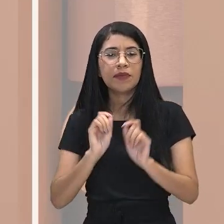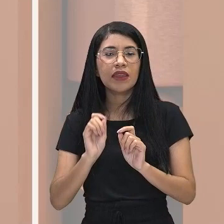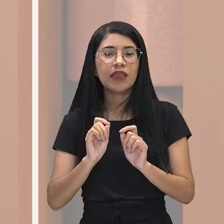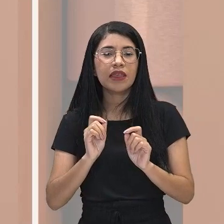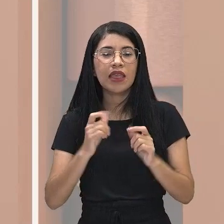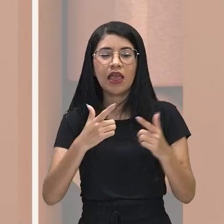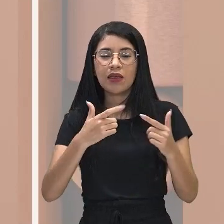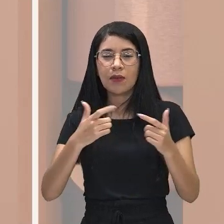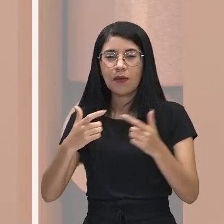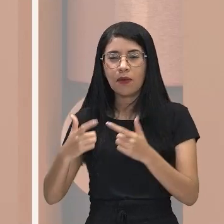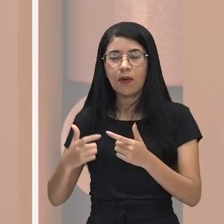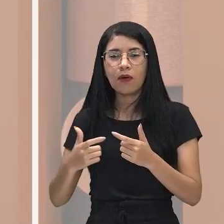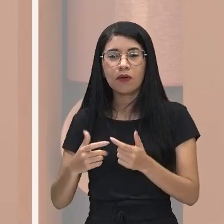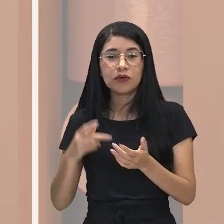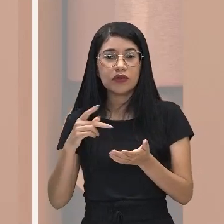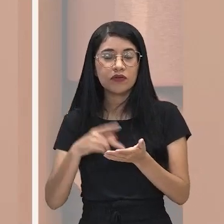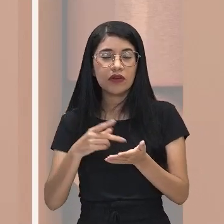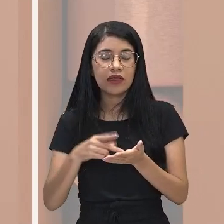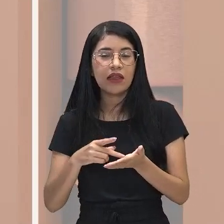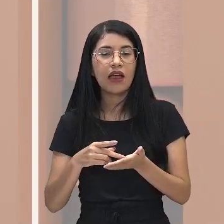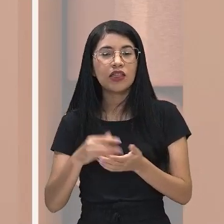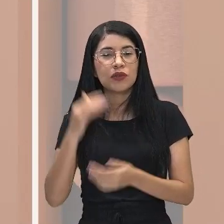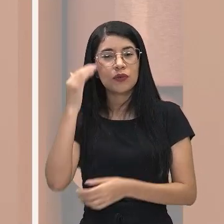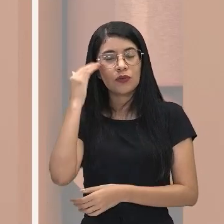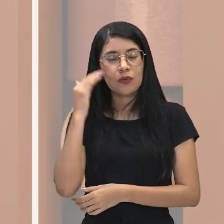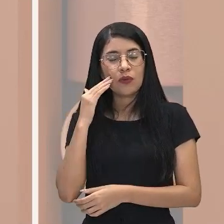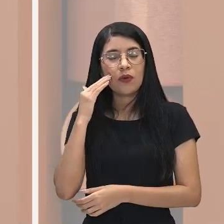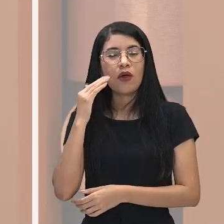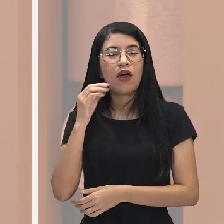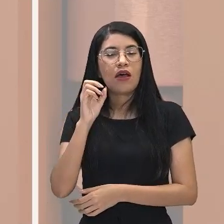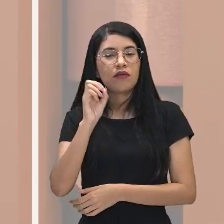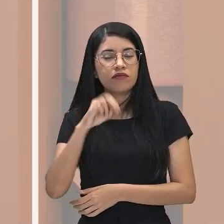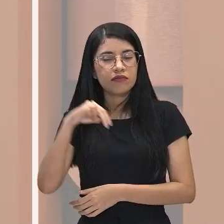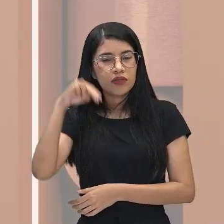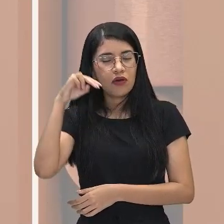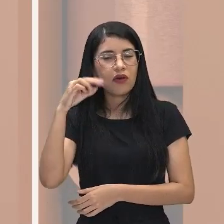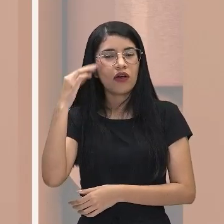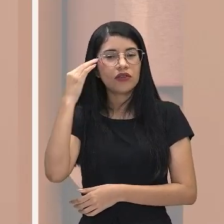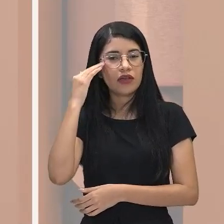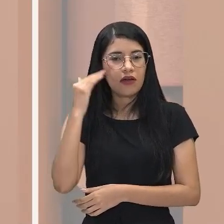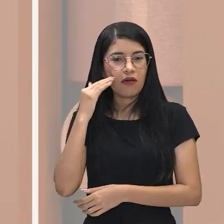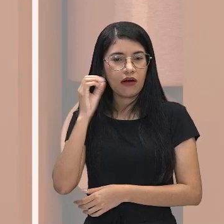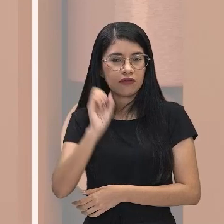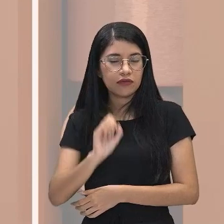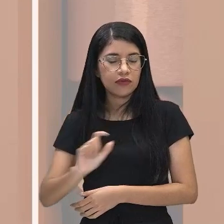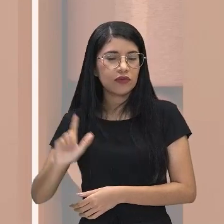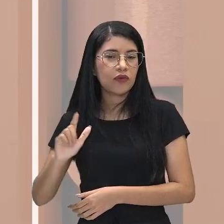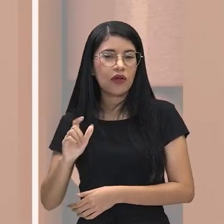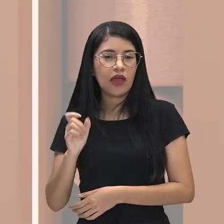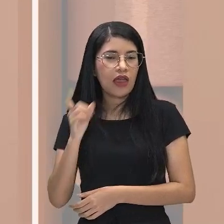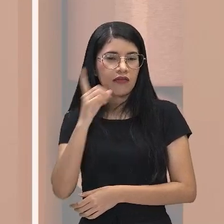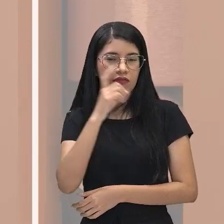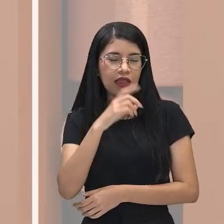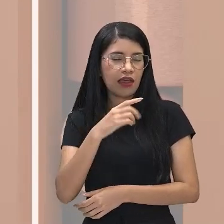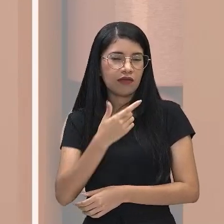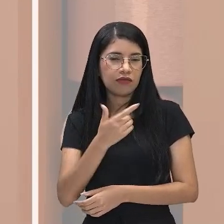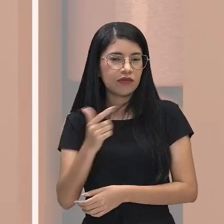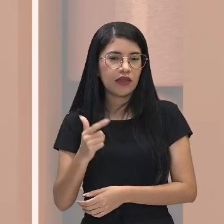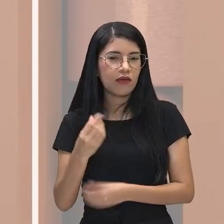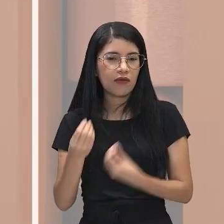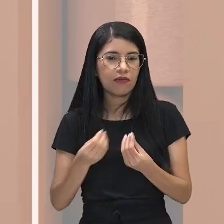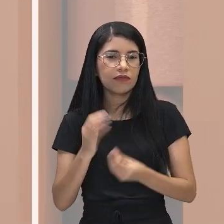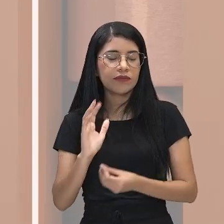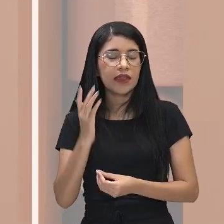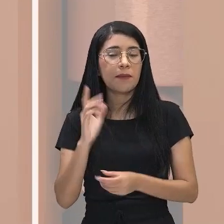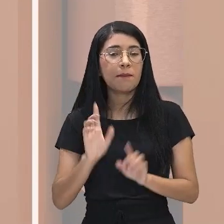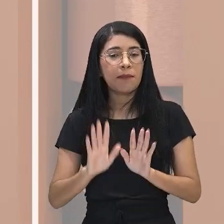conflito entre Coreia do Norte e Coreia do Sul seja cada vez mais difícil de acontecer. Mas, oficialmente, ainda existe uma